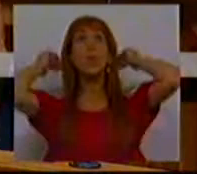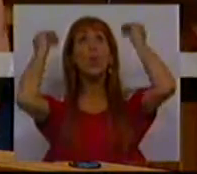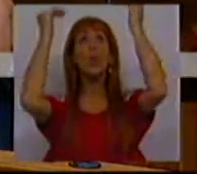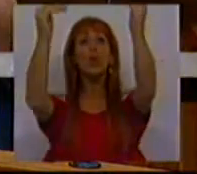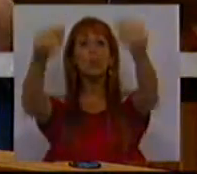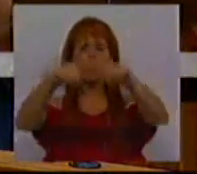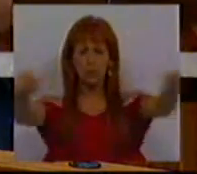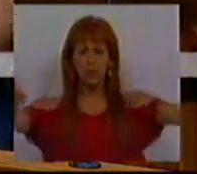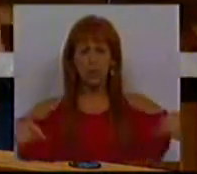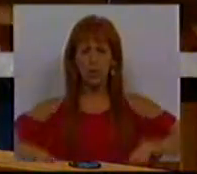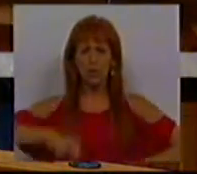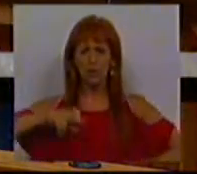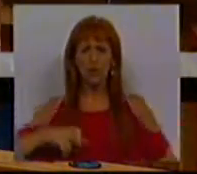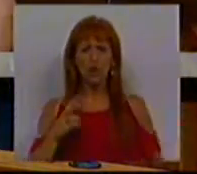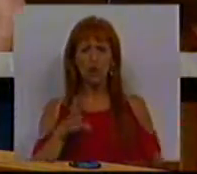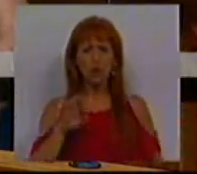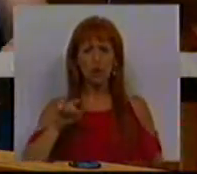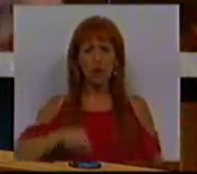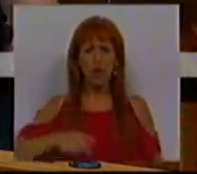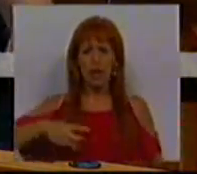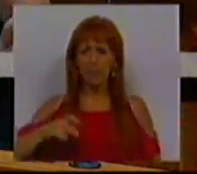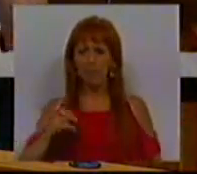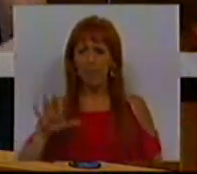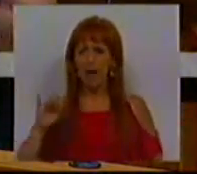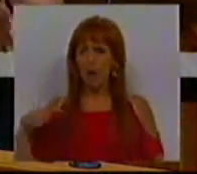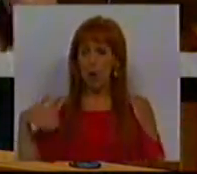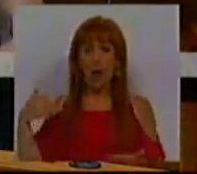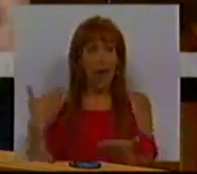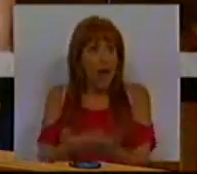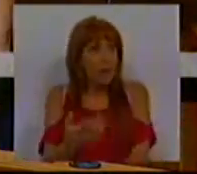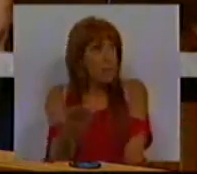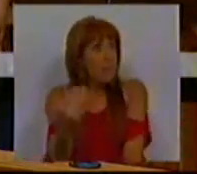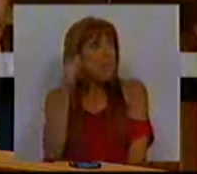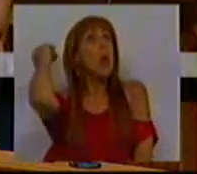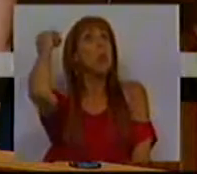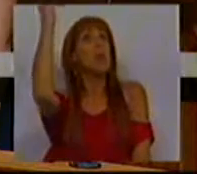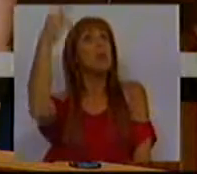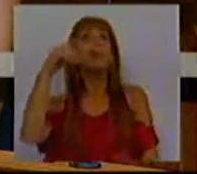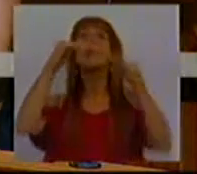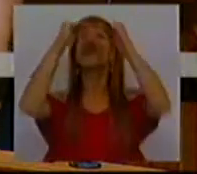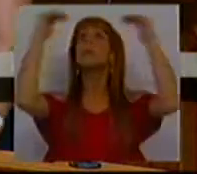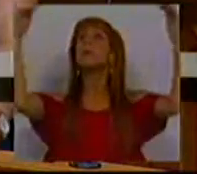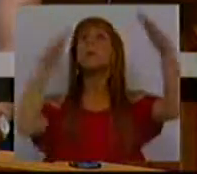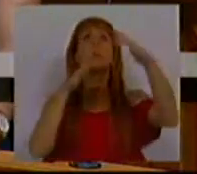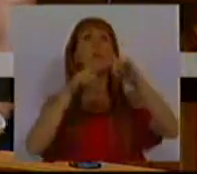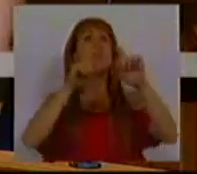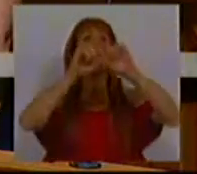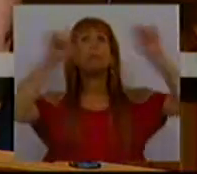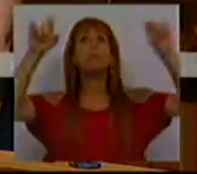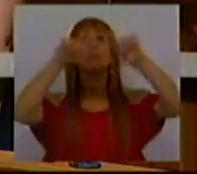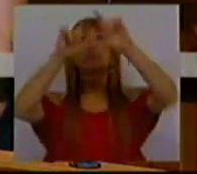Salão Nobre pintado por José Malhoa e até hoje continua o teto escurado por